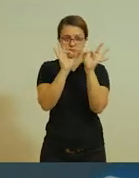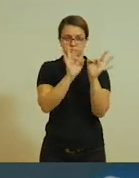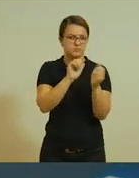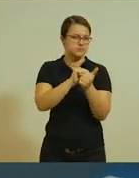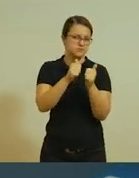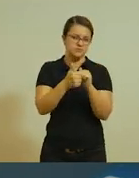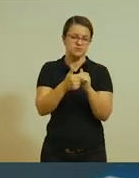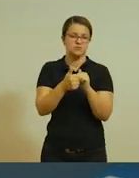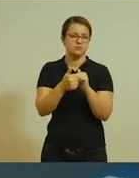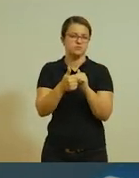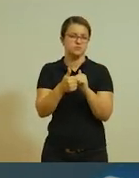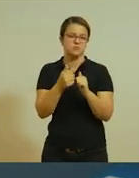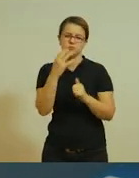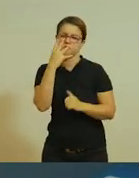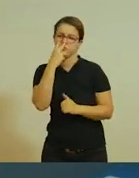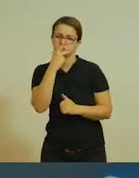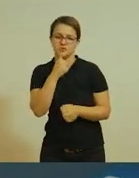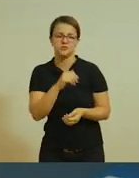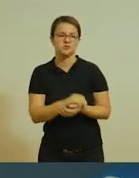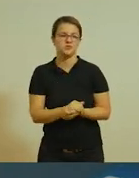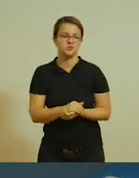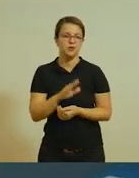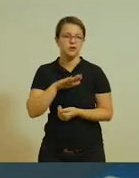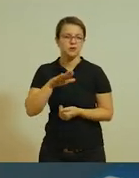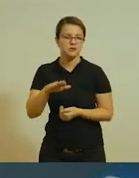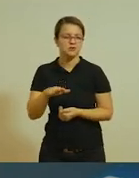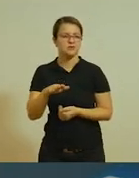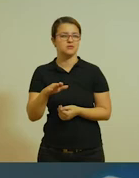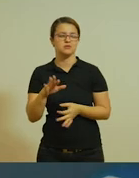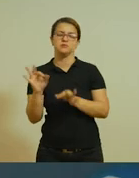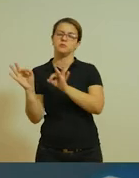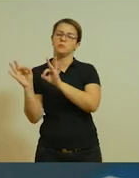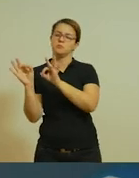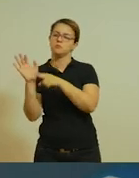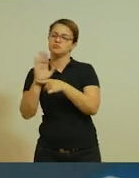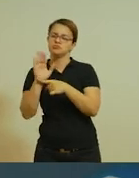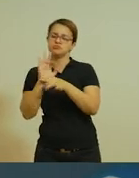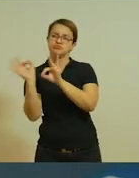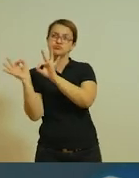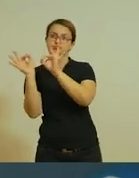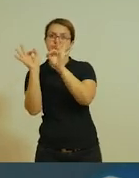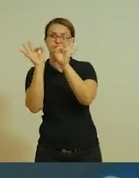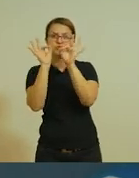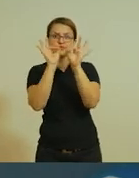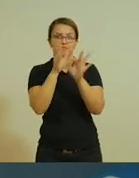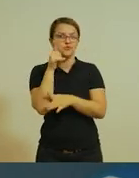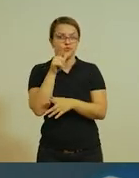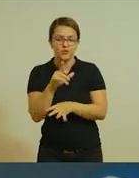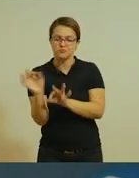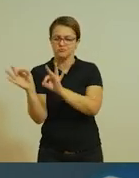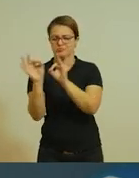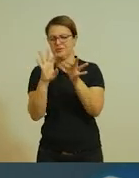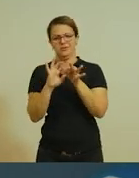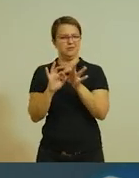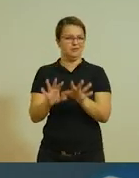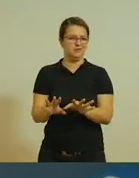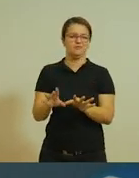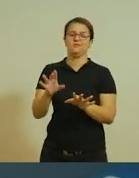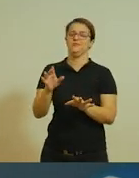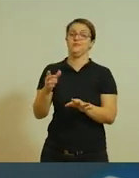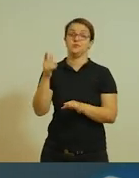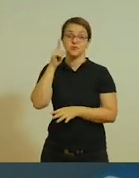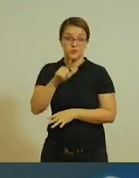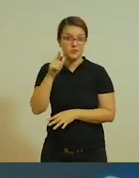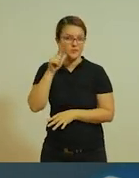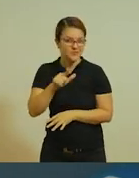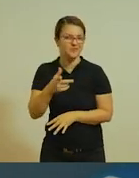O vídeo é um vídeo muito bonitinho, a criança pode assistir quantas vezes ela quiser. A repetição, eu já disse, é